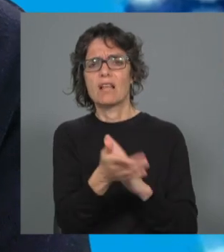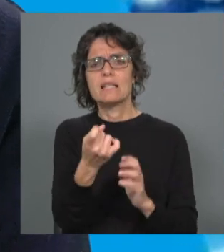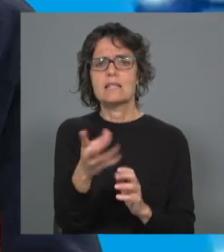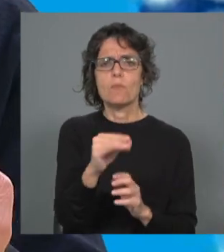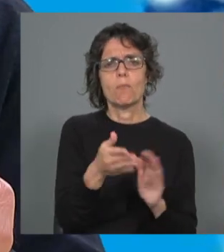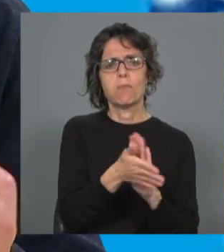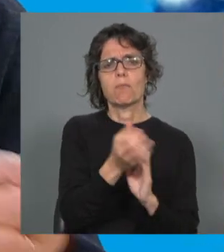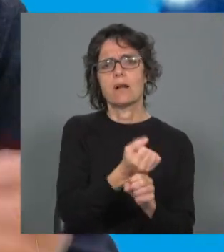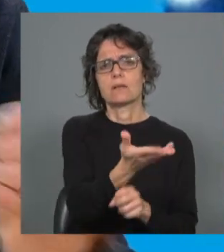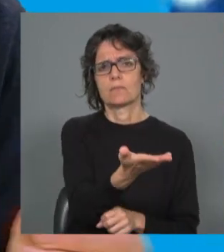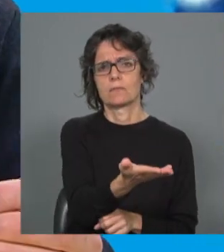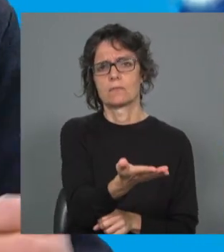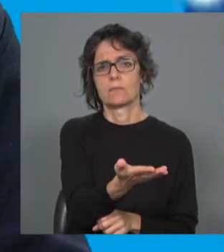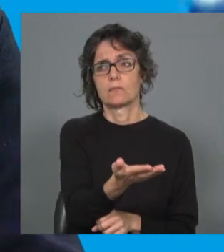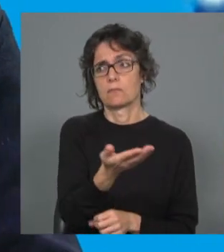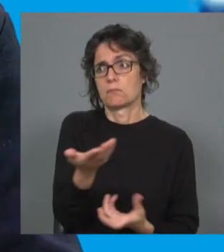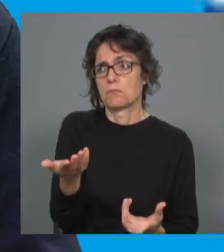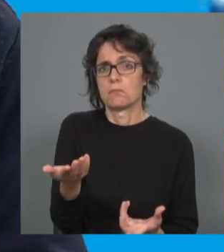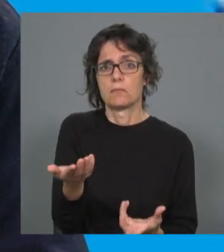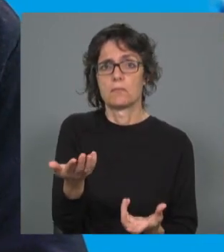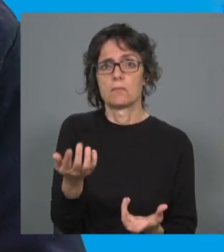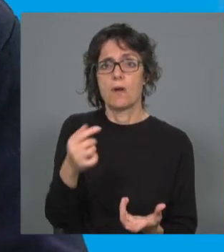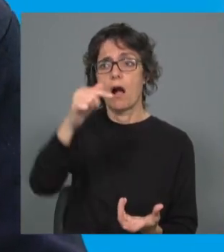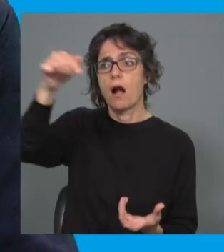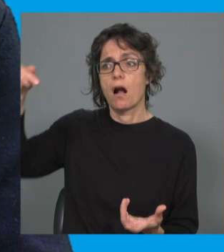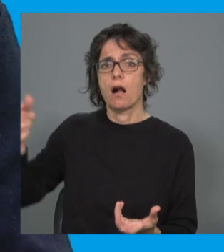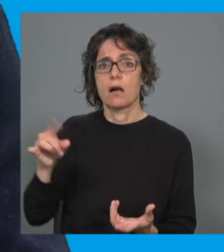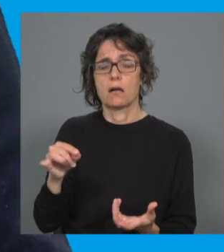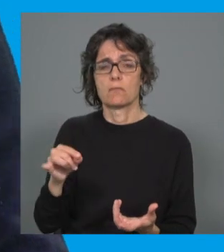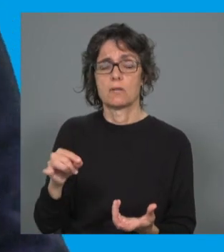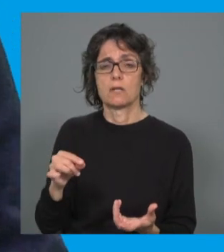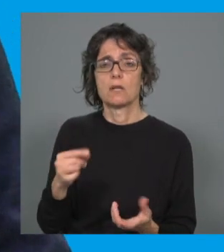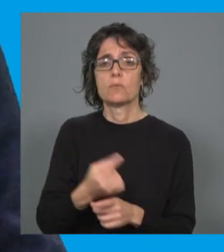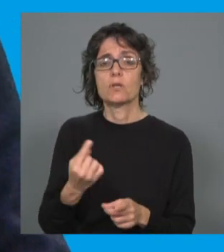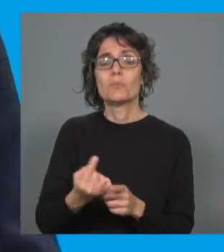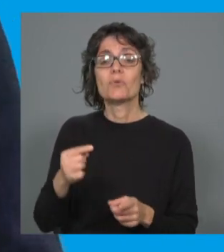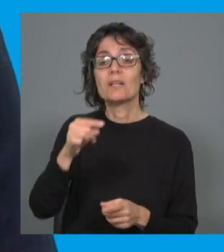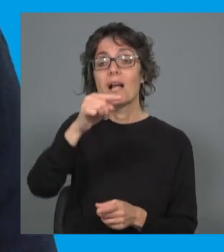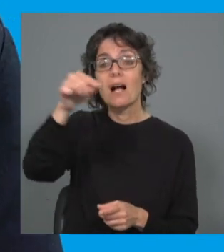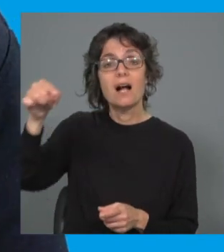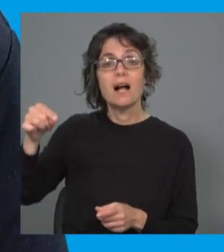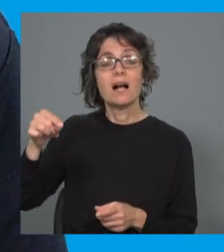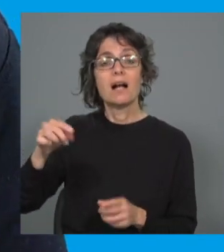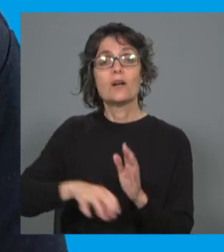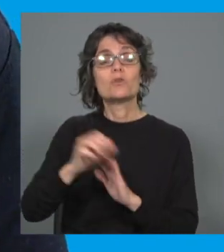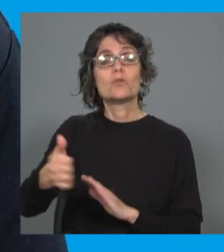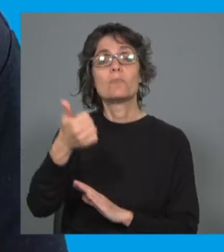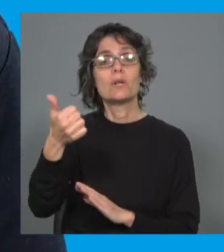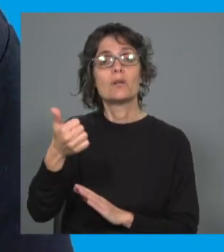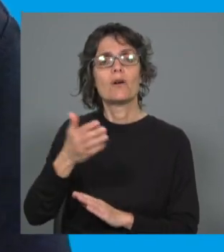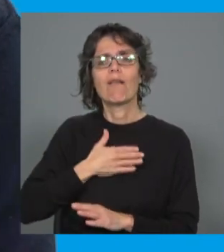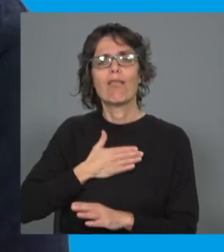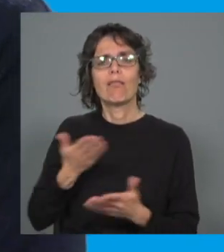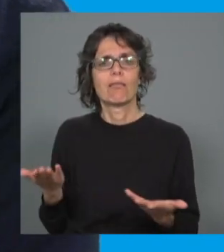Sabemos que isso, num ou noutro, acontece, mas porque também não estão interessados em criar melhores condições para as pessoas